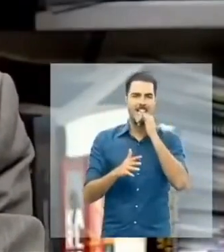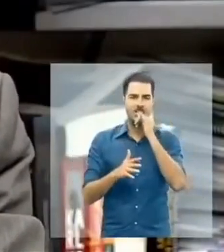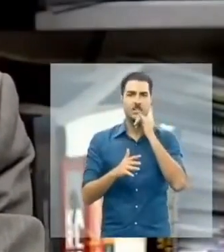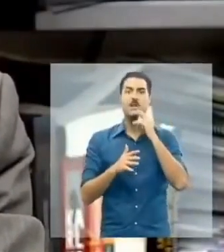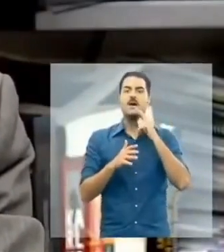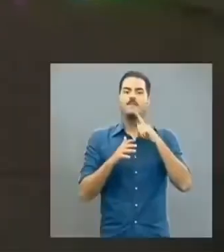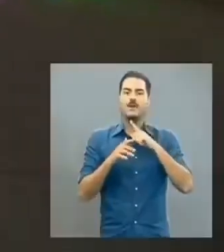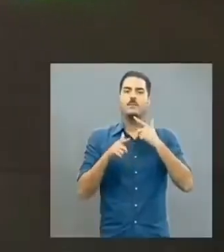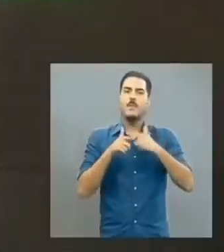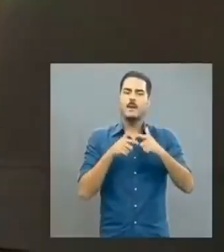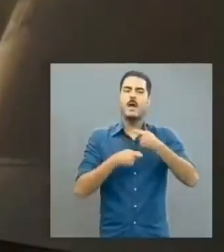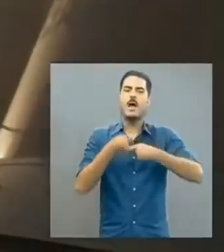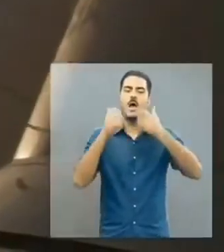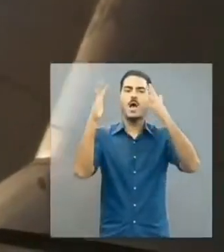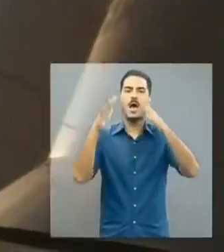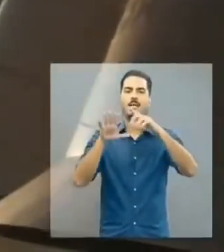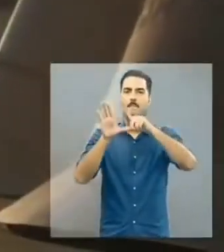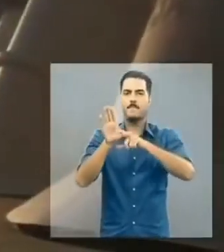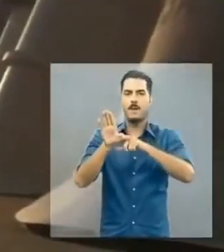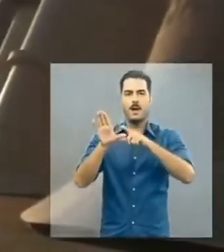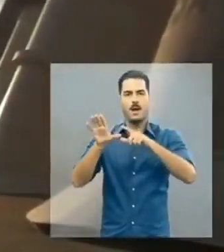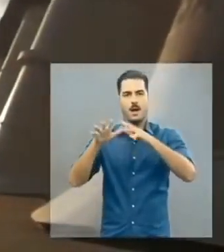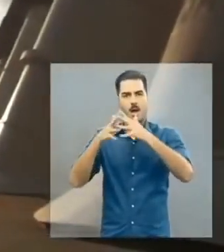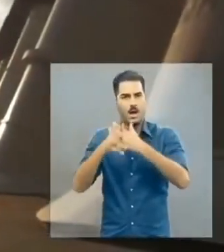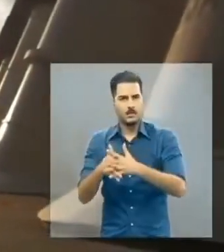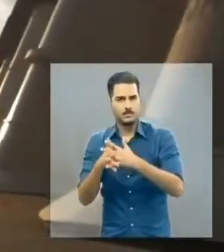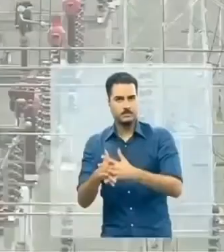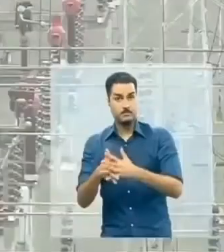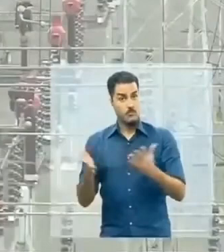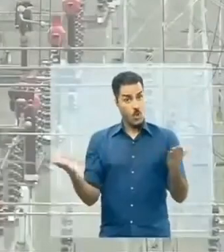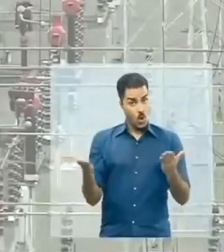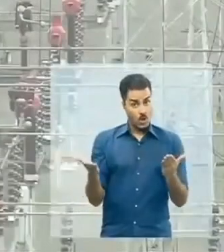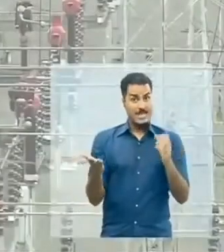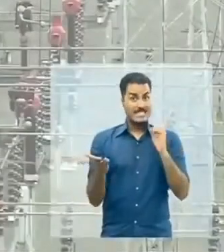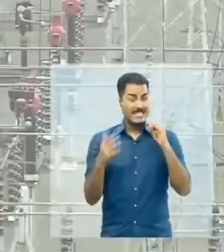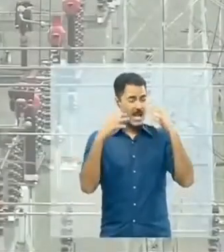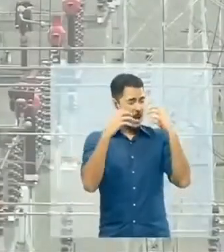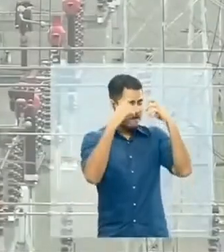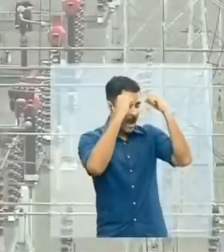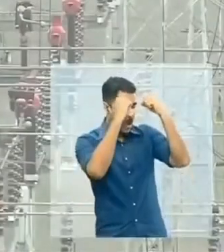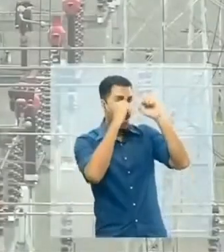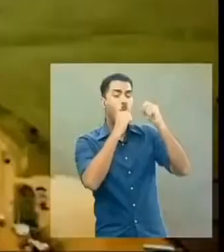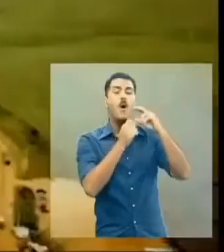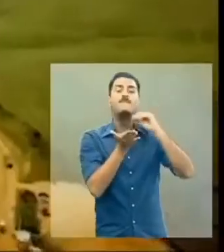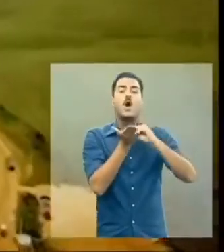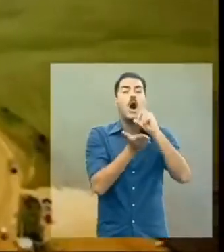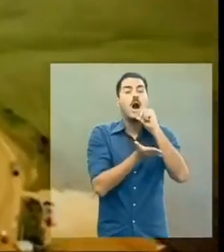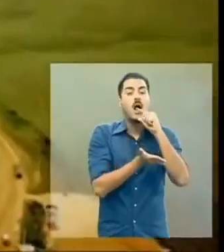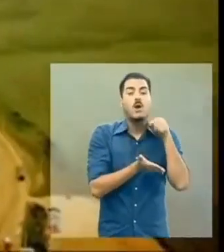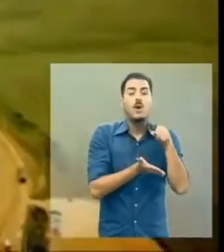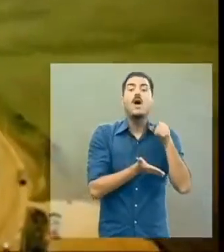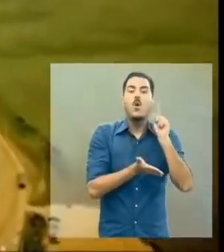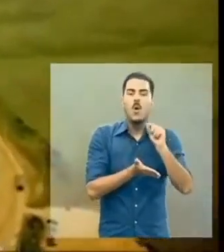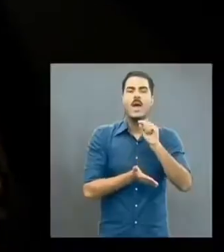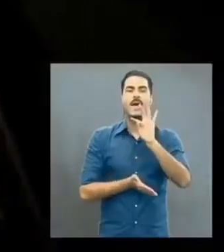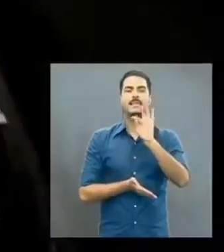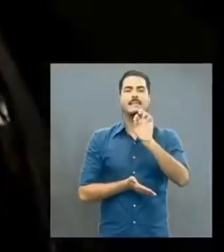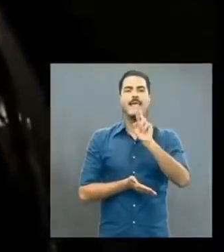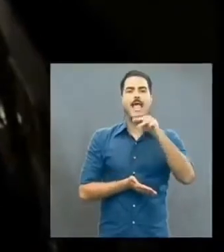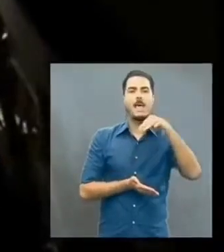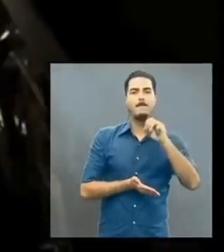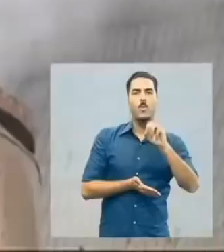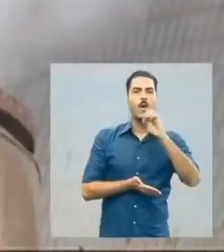uma retomada econômica. Hoje a alternativa utilizada para os momentos de apagão ou escassez são as